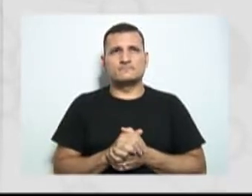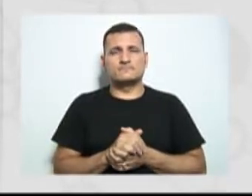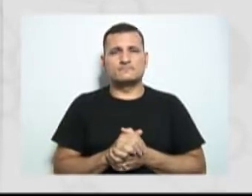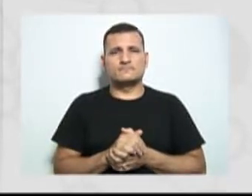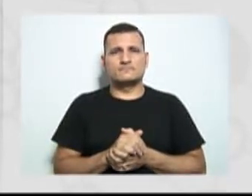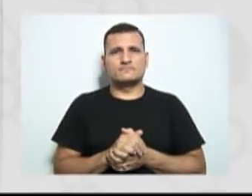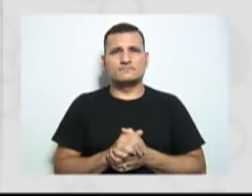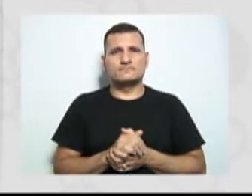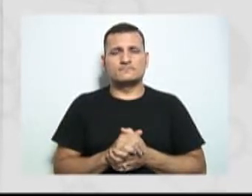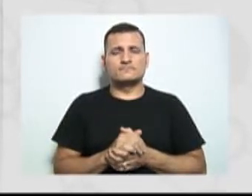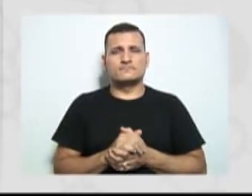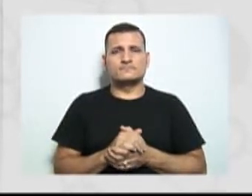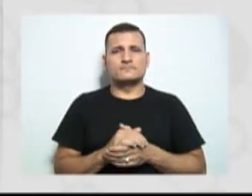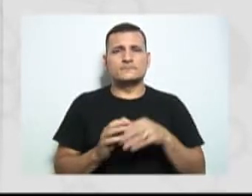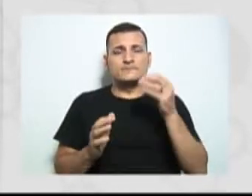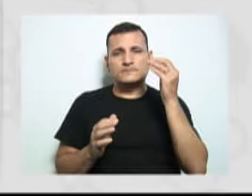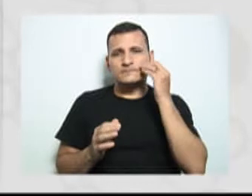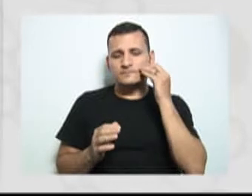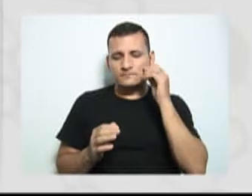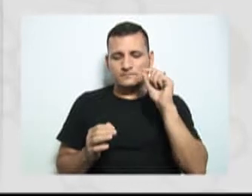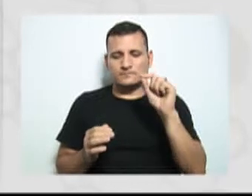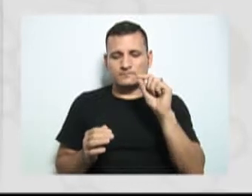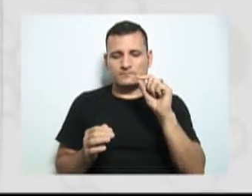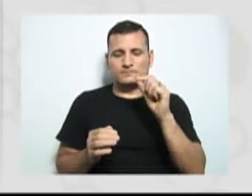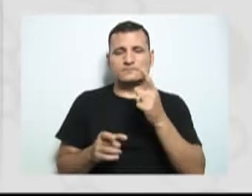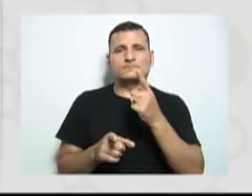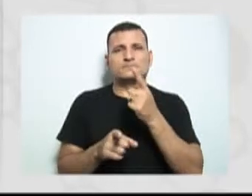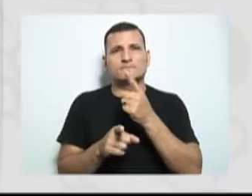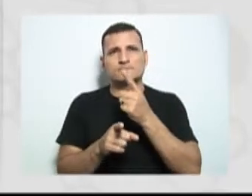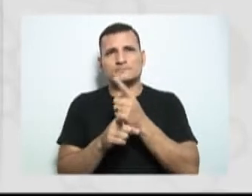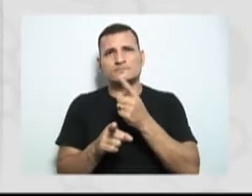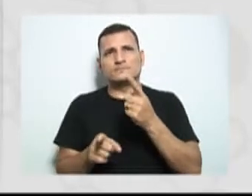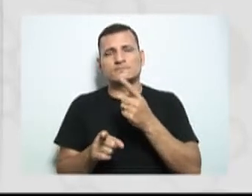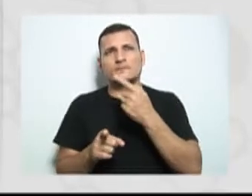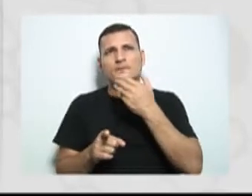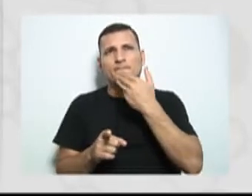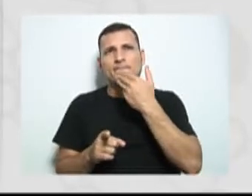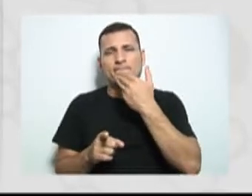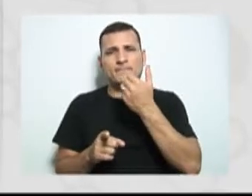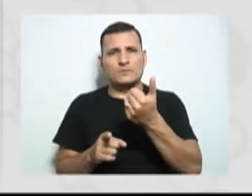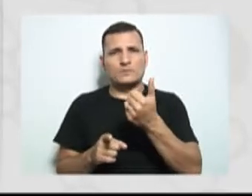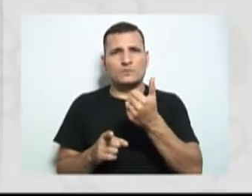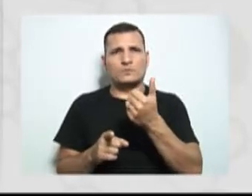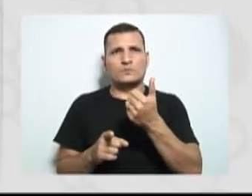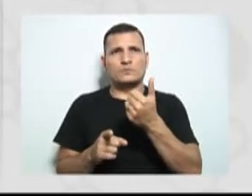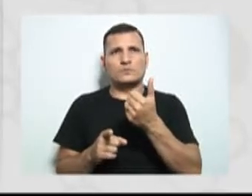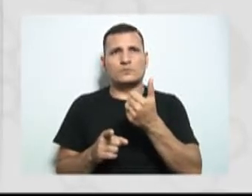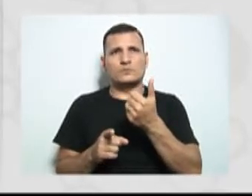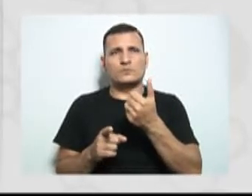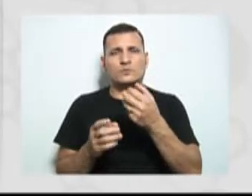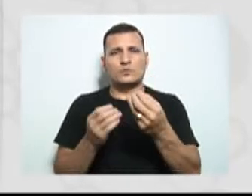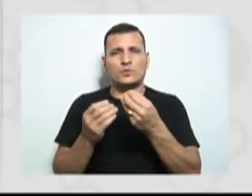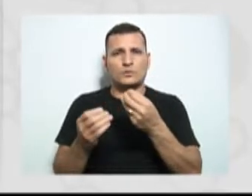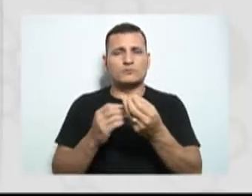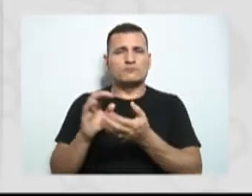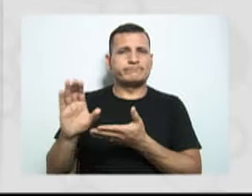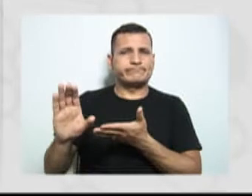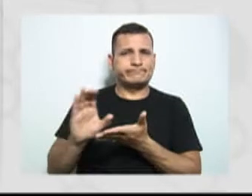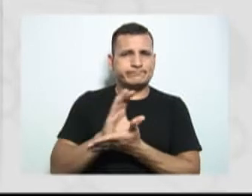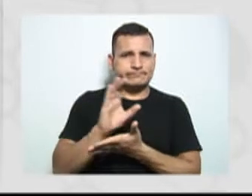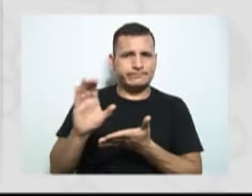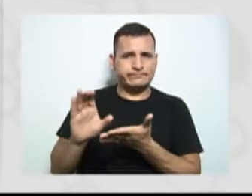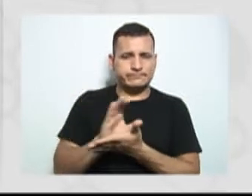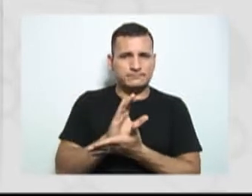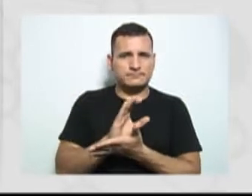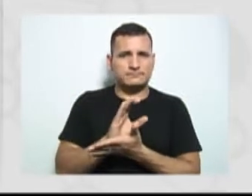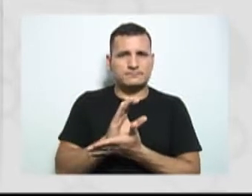das bases mencionadas, tentar encontrar a melhor forma de expressar a rentabilidade